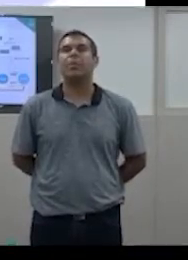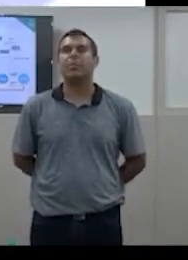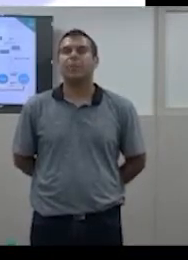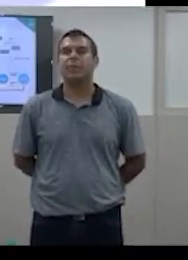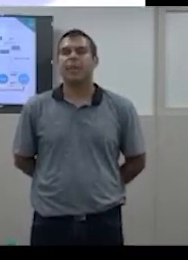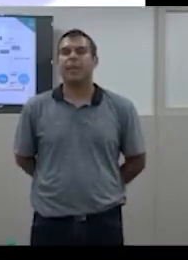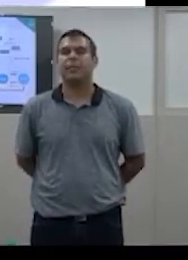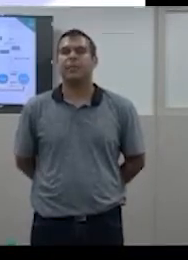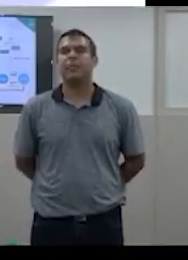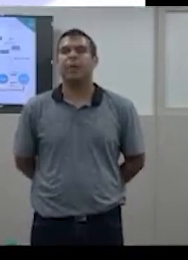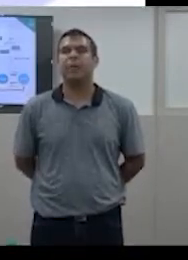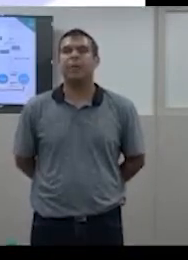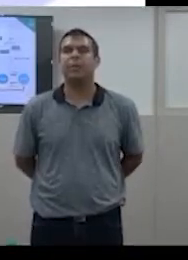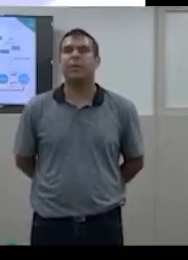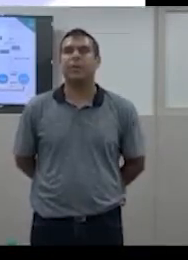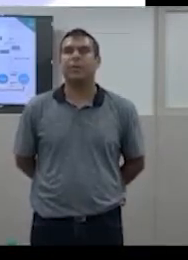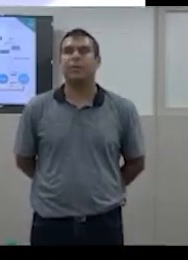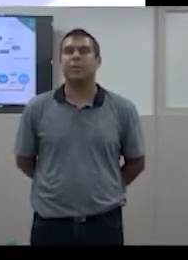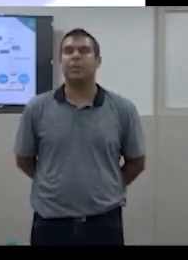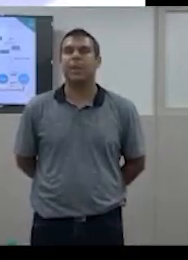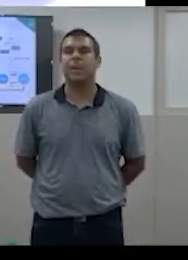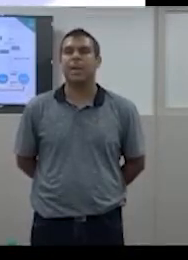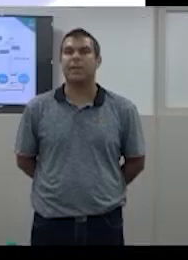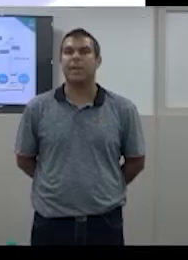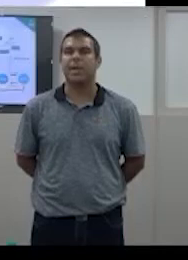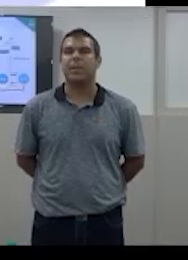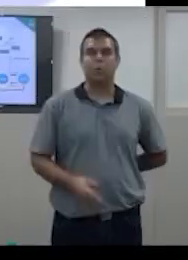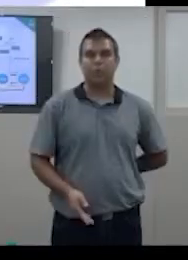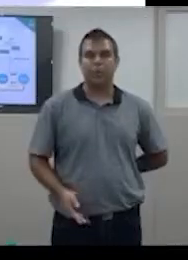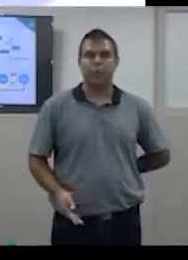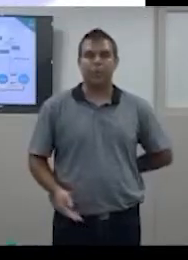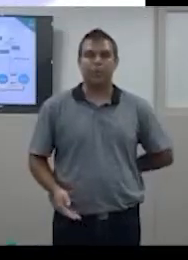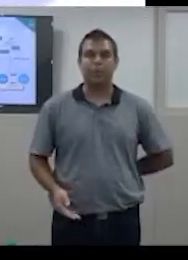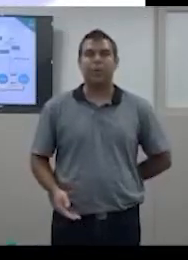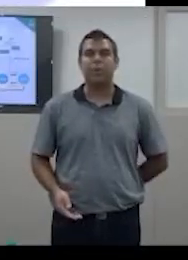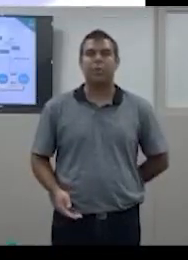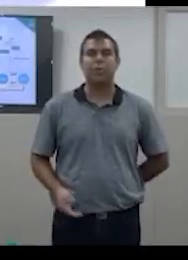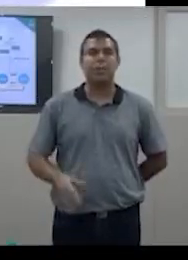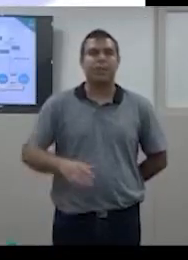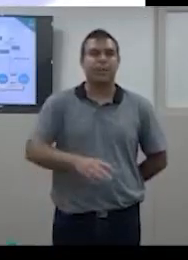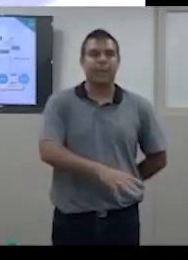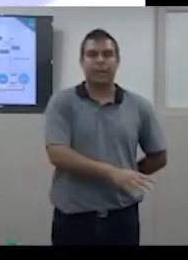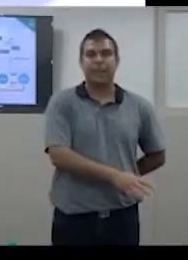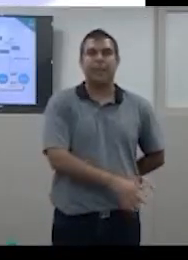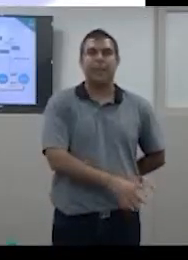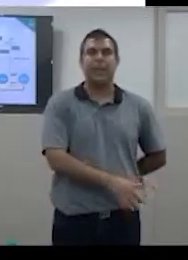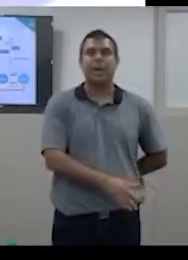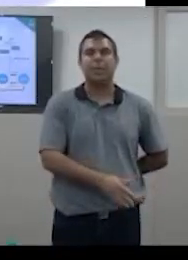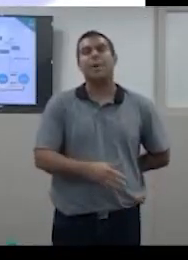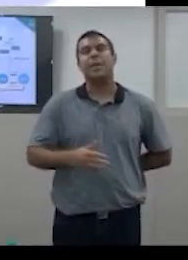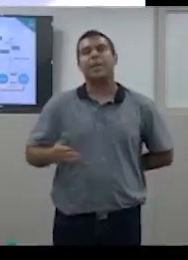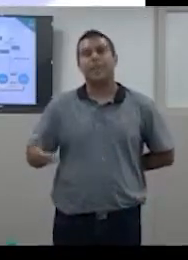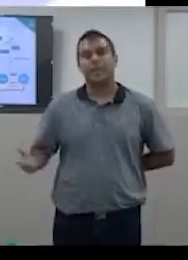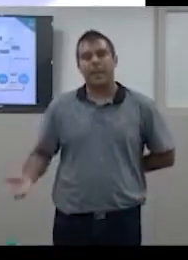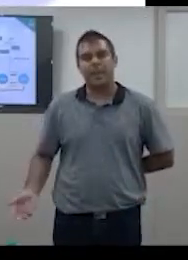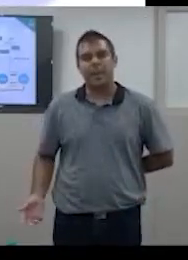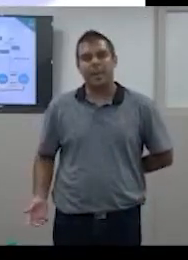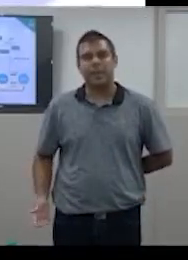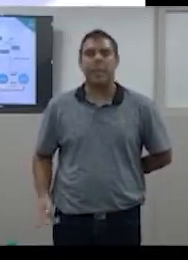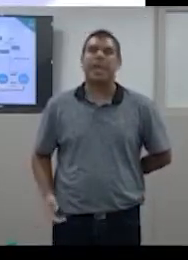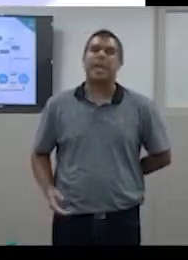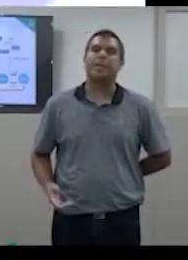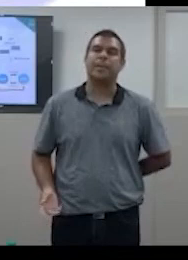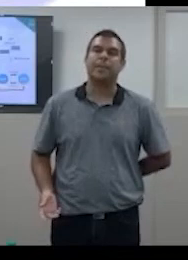ali ao longo dos 3 estados, tanto sólido, líquido e gasoso simultaneamente. Quando choveu, por exemplo, na sua região, fez aquela poça d'água, daí